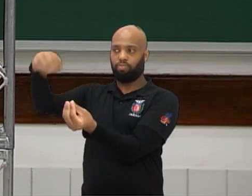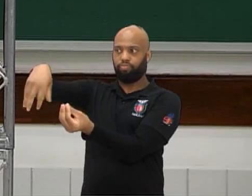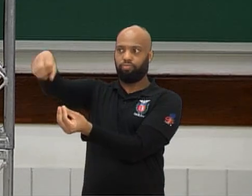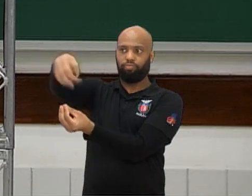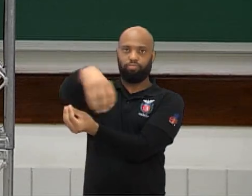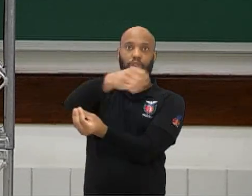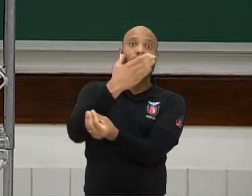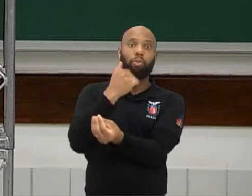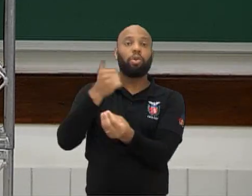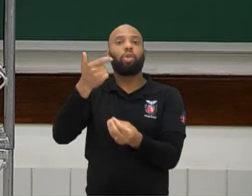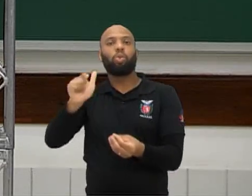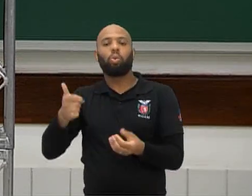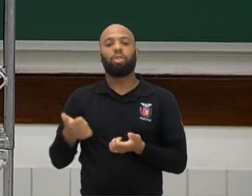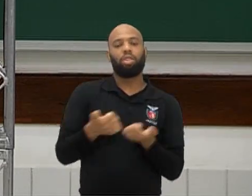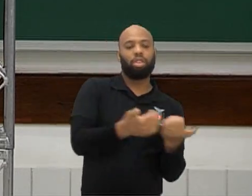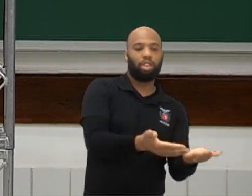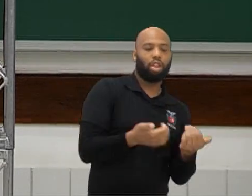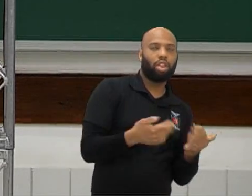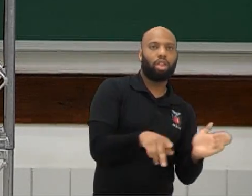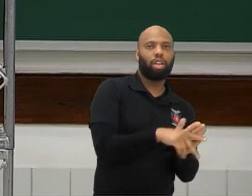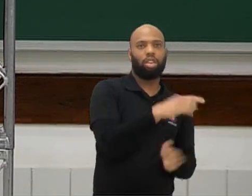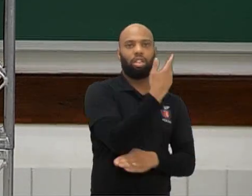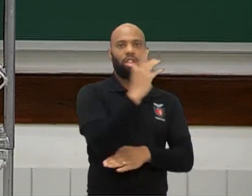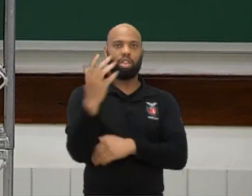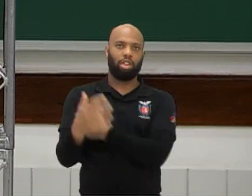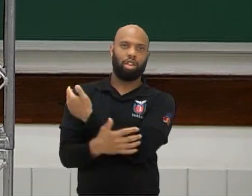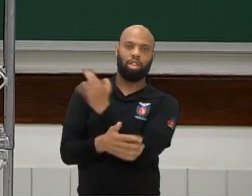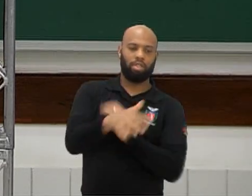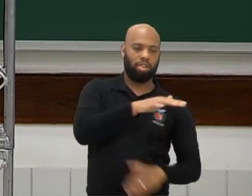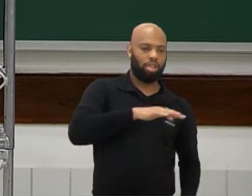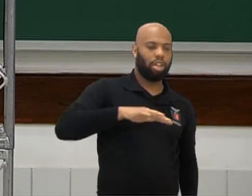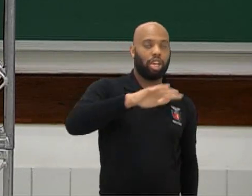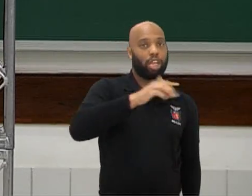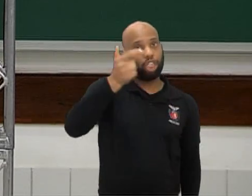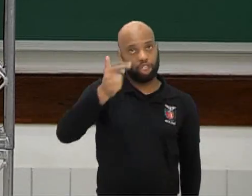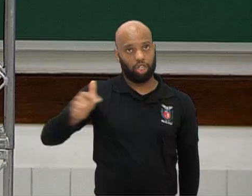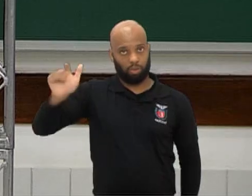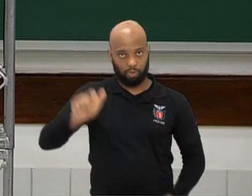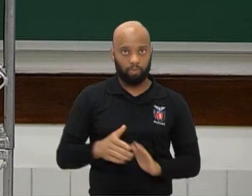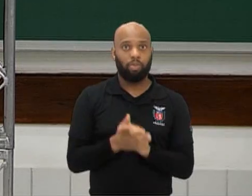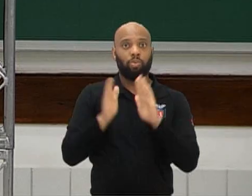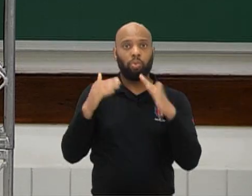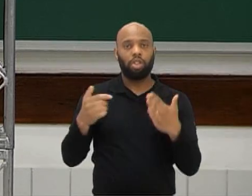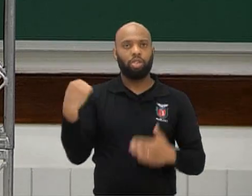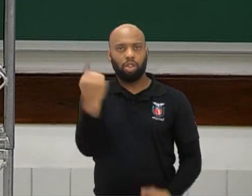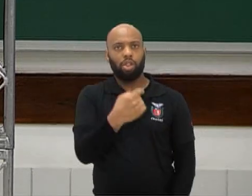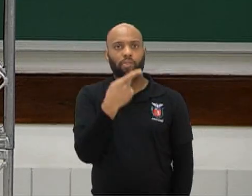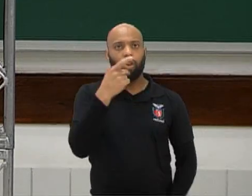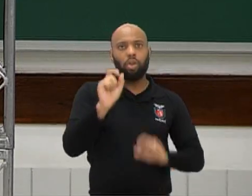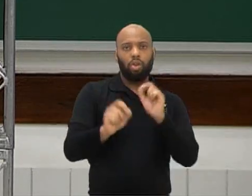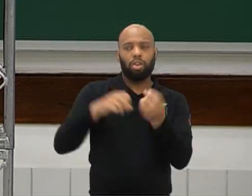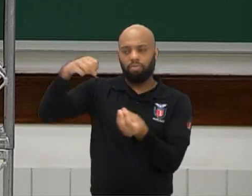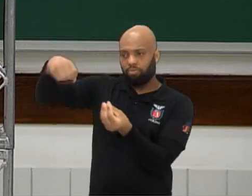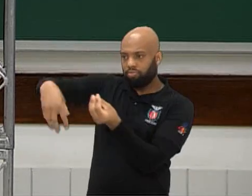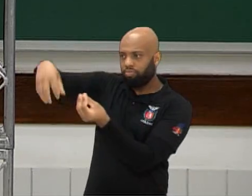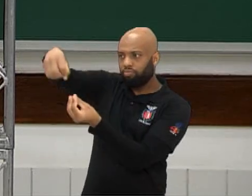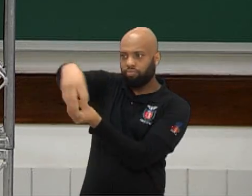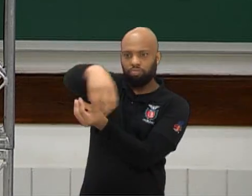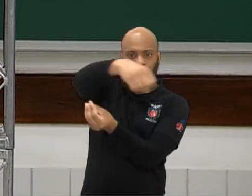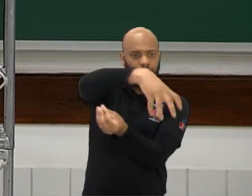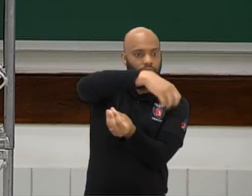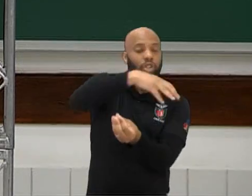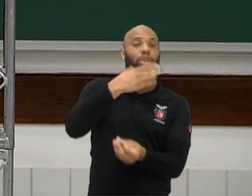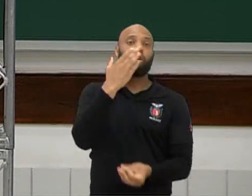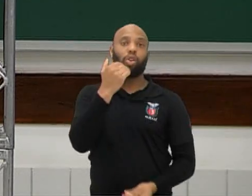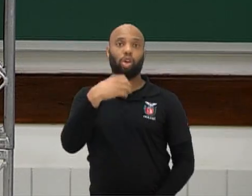e outra parte acaba sendo devolvida para o ambiente. Então, nós dizemos, pessoal, que os fungos têm uma digestão